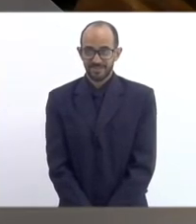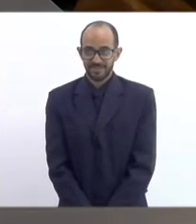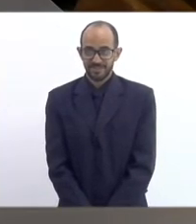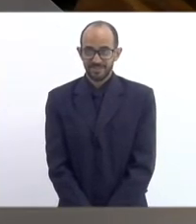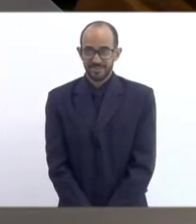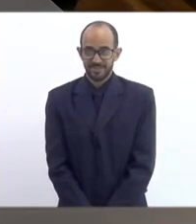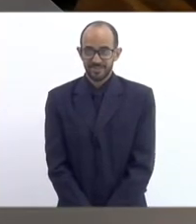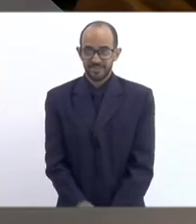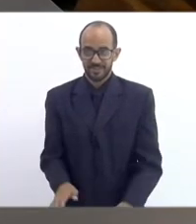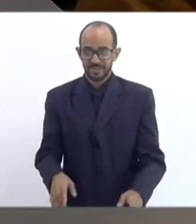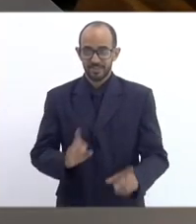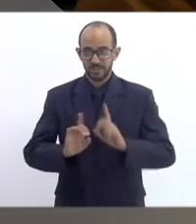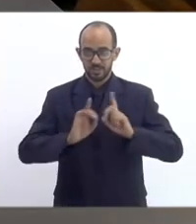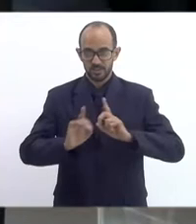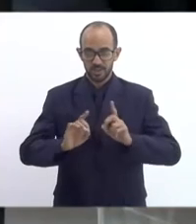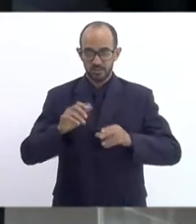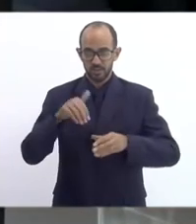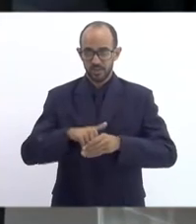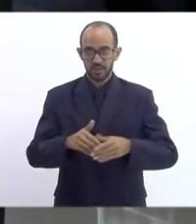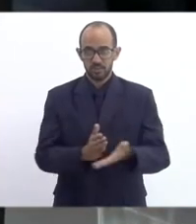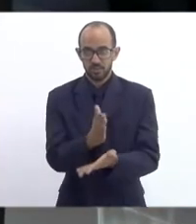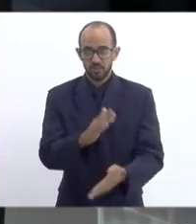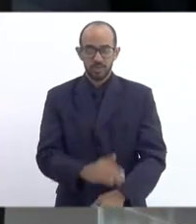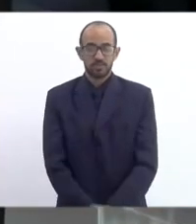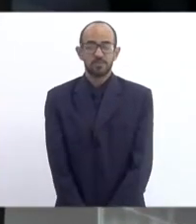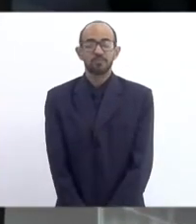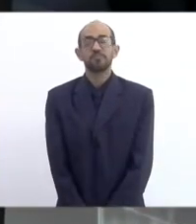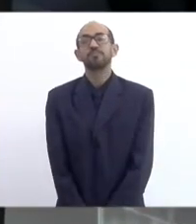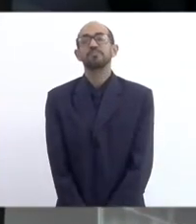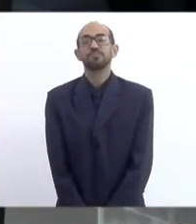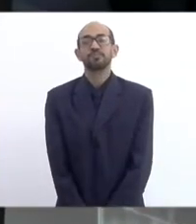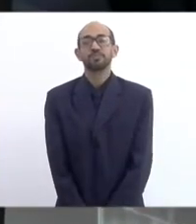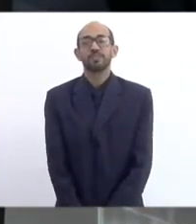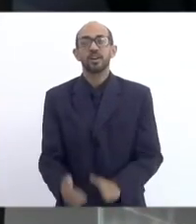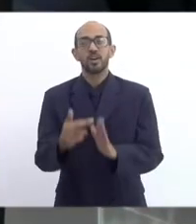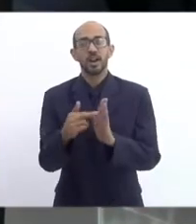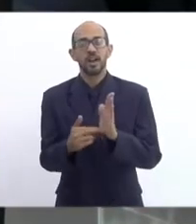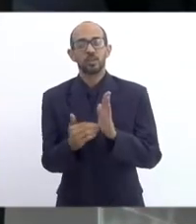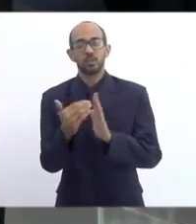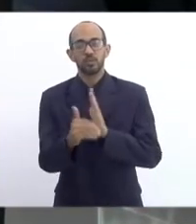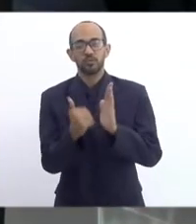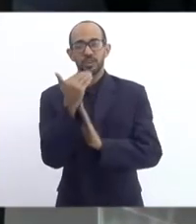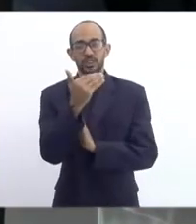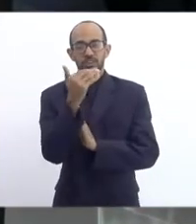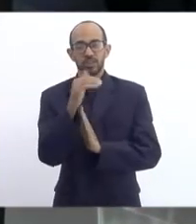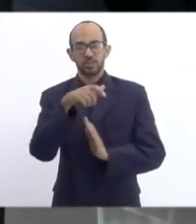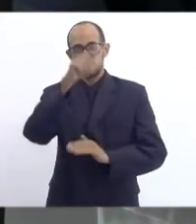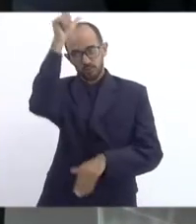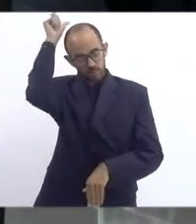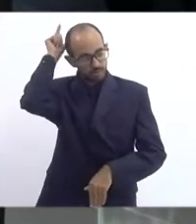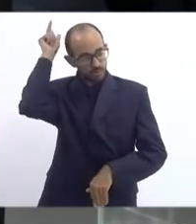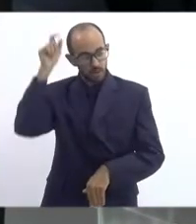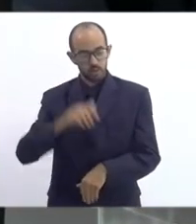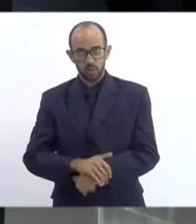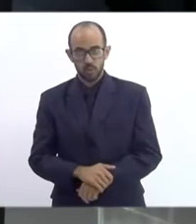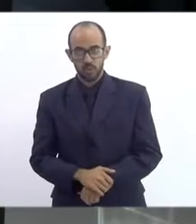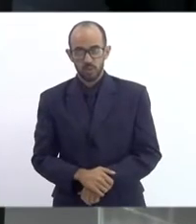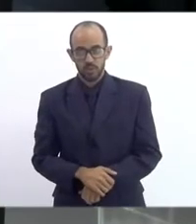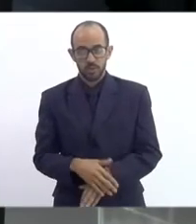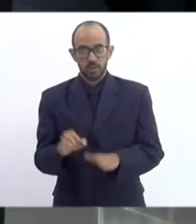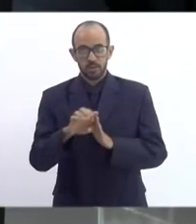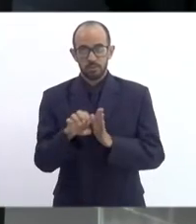carro. Em discussão e votação aprovada. Voto do vencido, deputado Luiz Paulo. 56. Emendas de plenário ao projeto